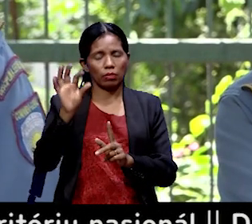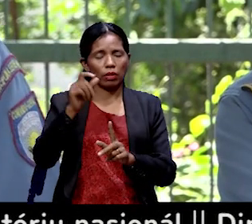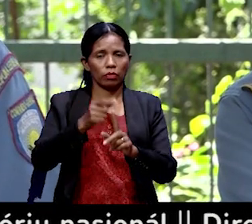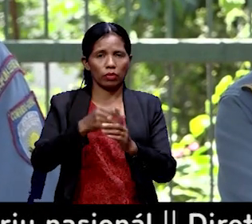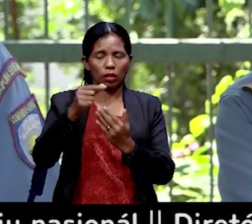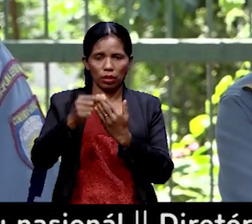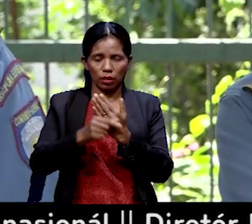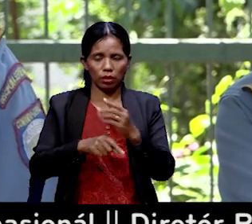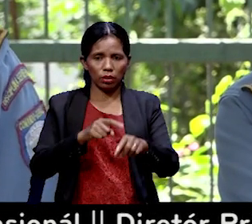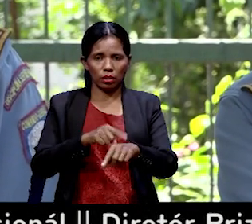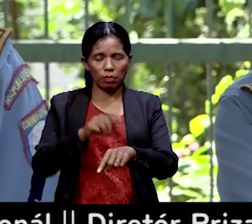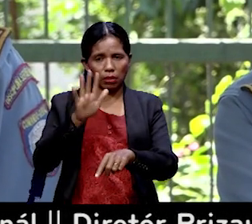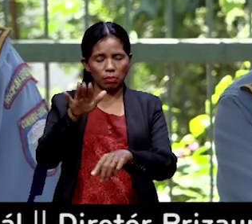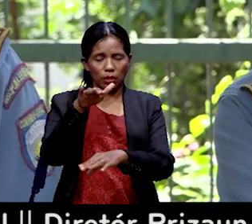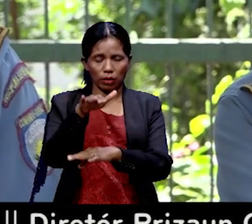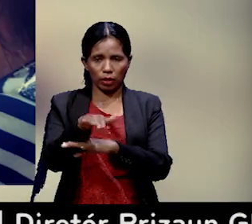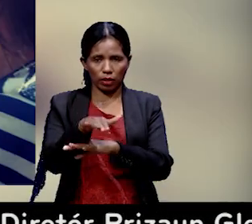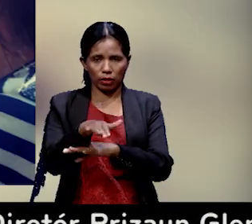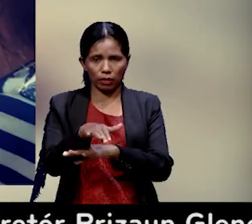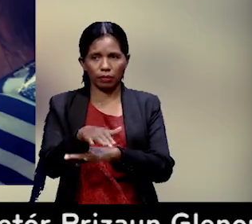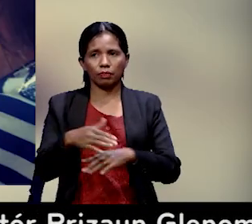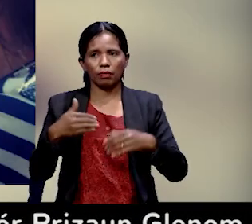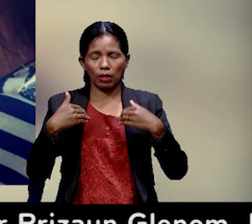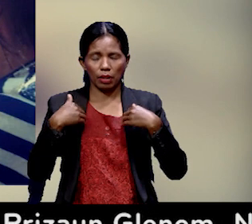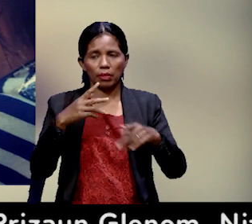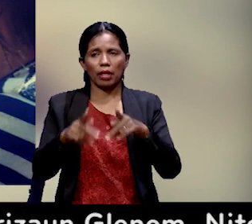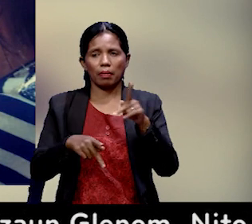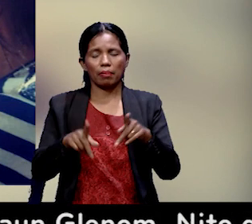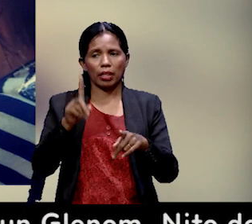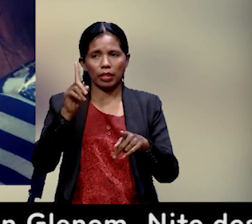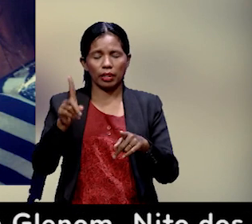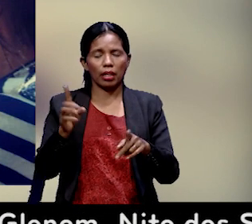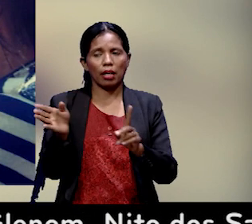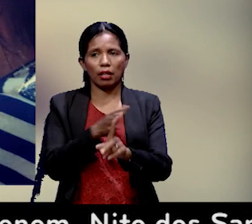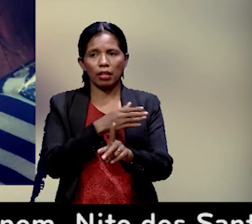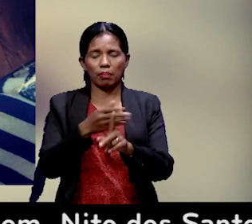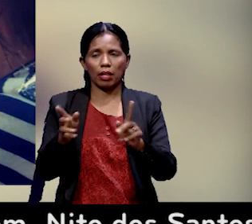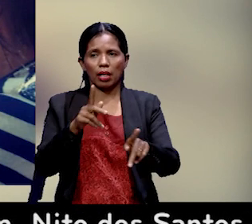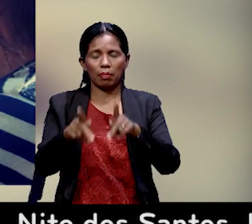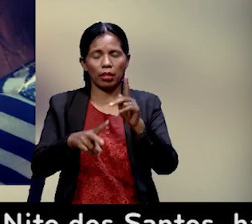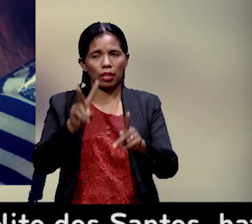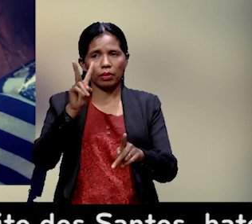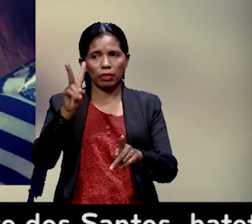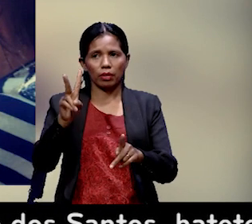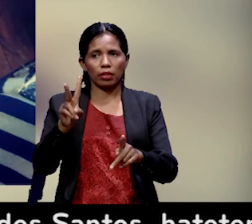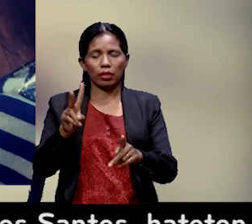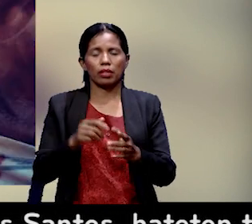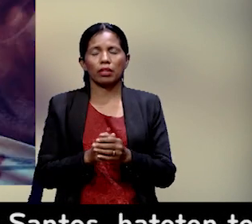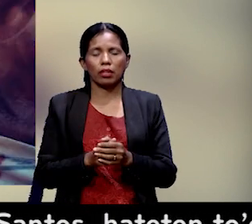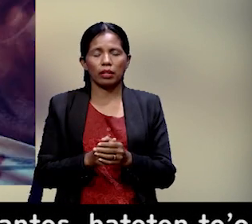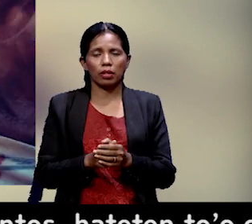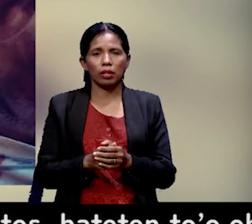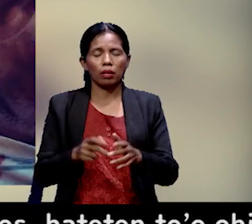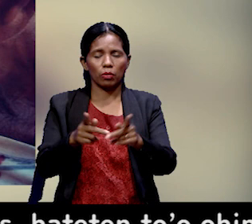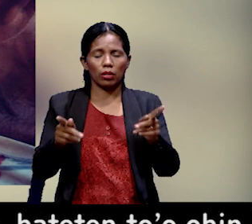menus tuku 5 lokraik, akontesemos suspeitu ida halo agresong fiziku, basidada unen rua, iha post administrativu